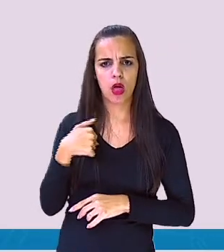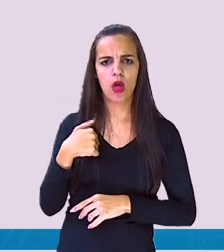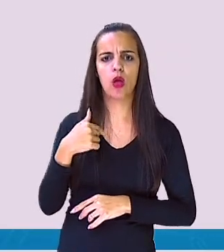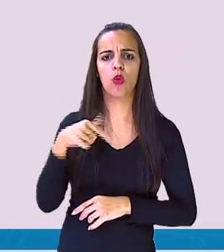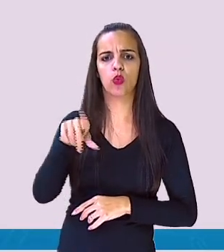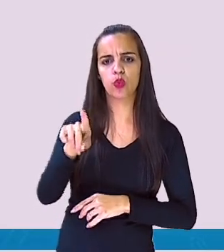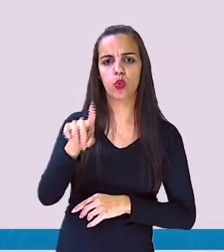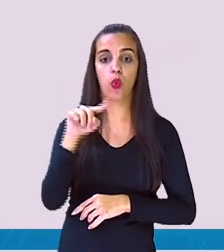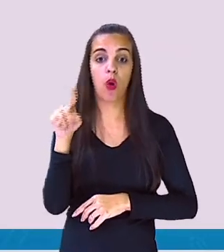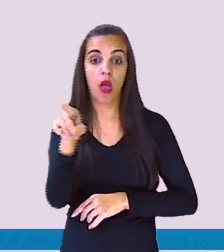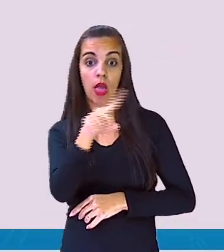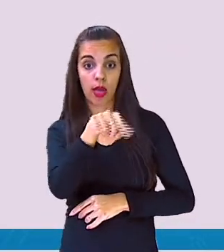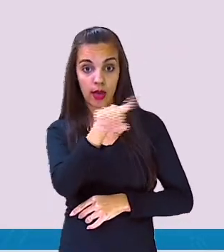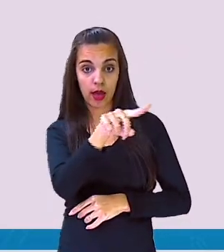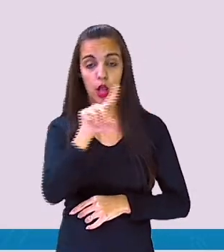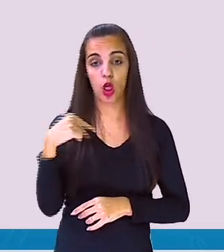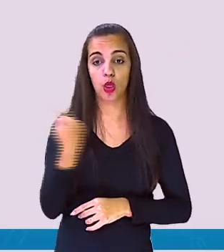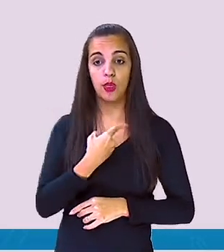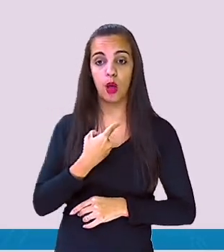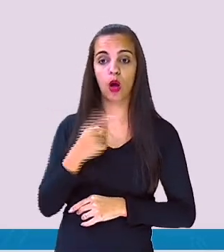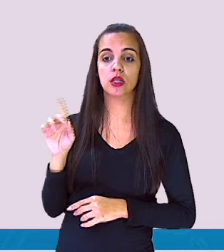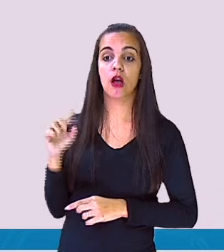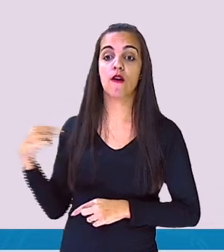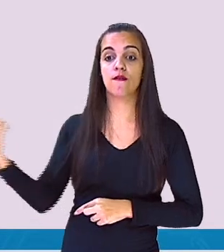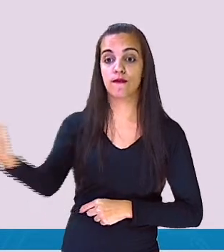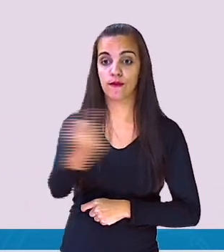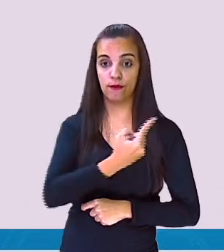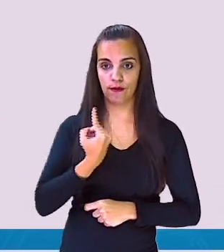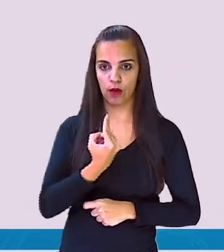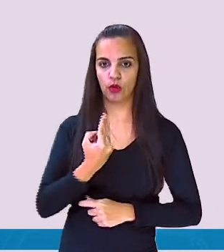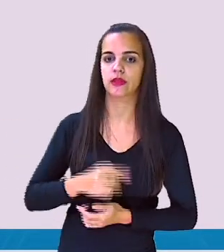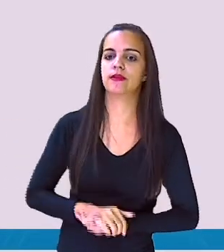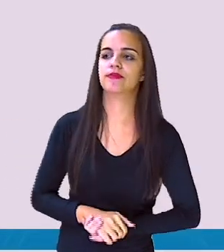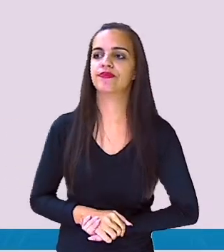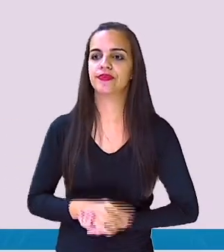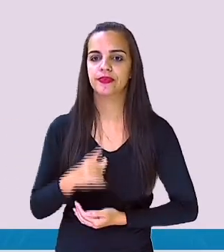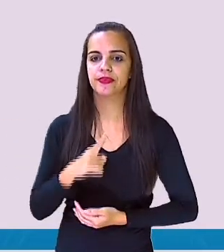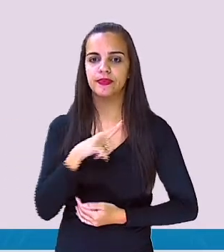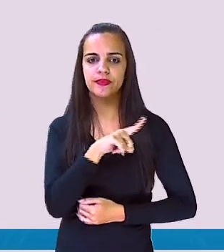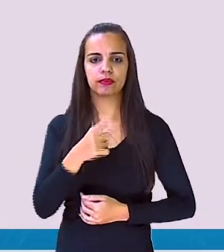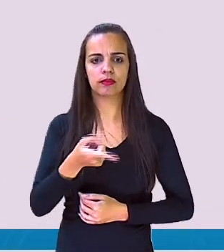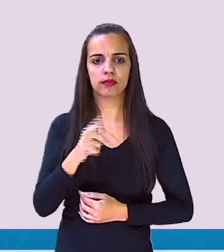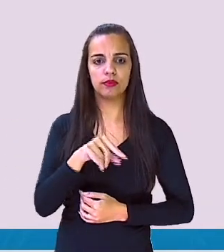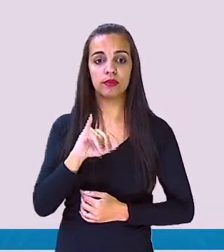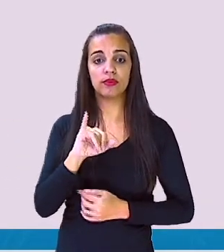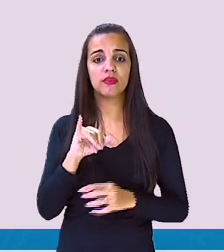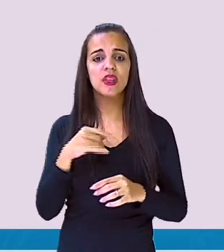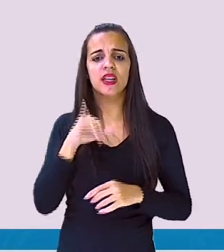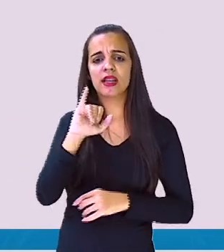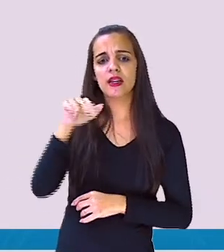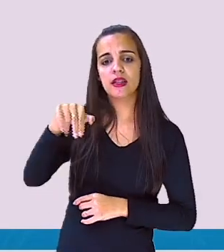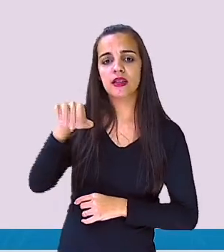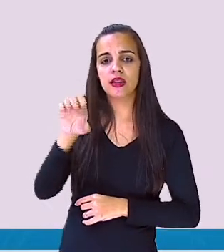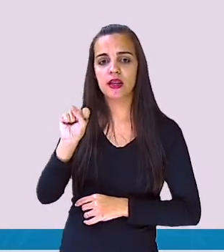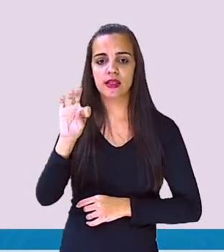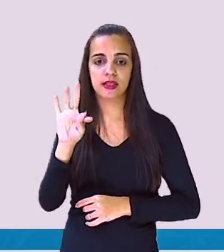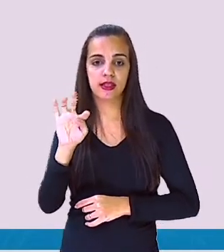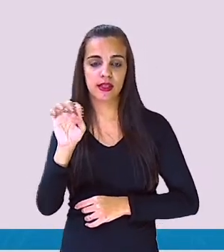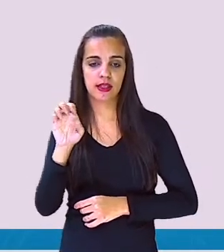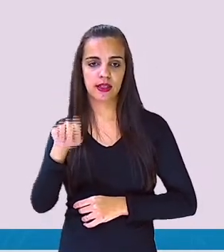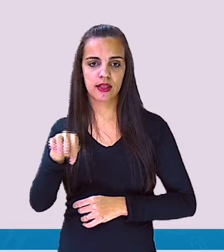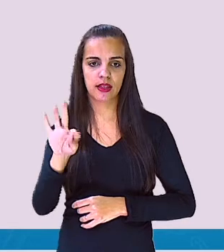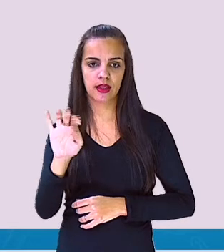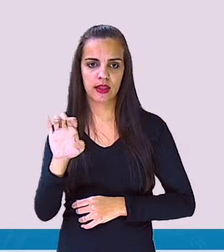vós, e que estão escondidos no verbo. Sujeito inexistente ou a nossa oração